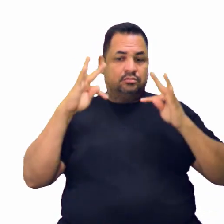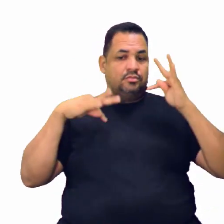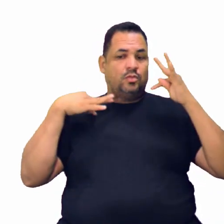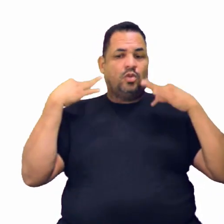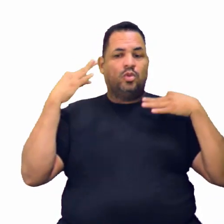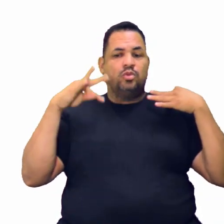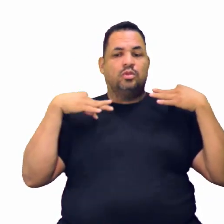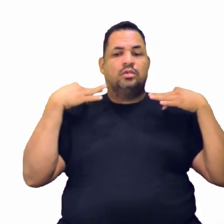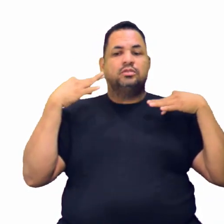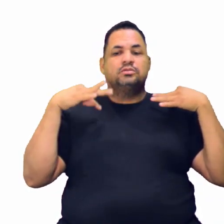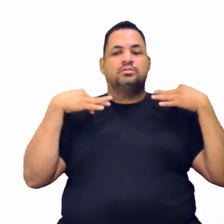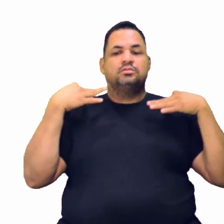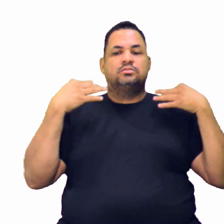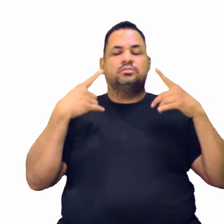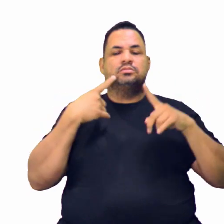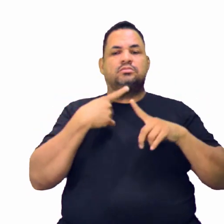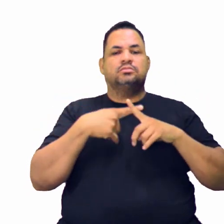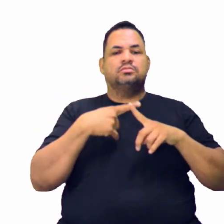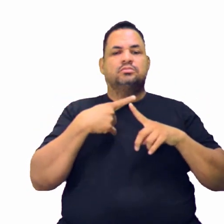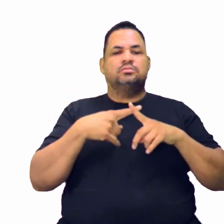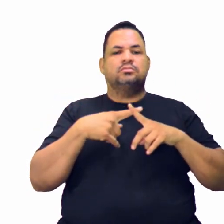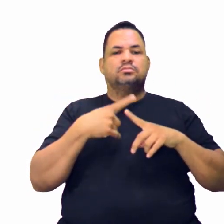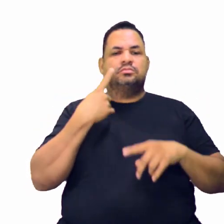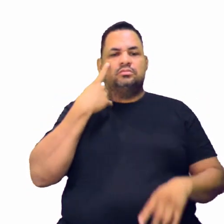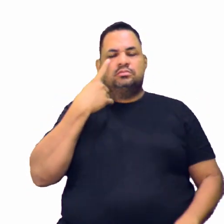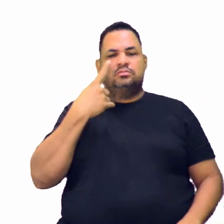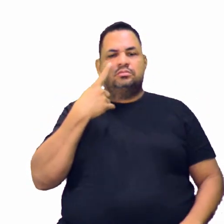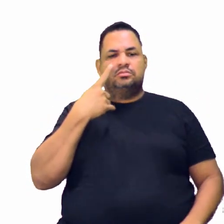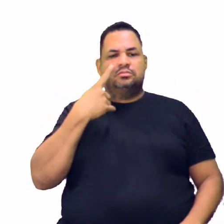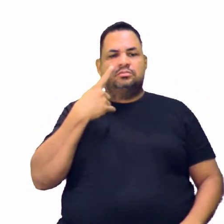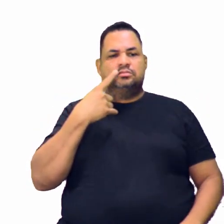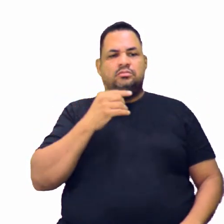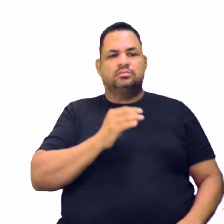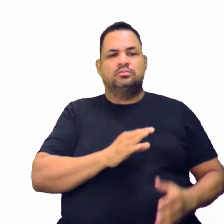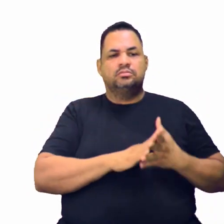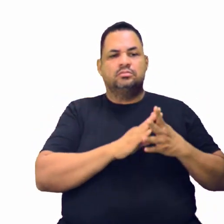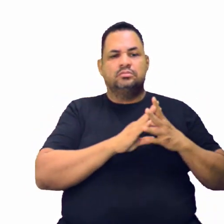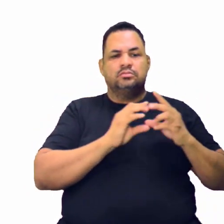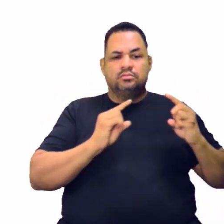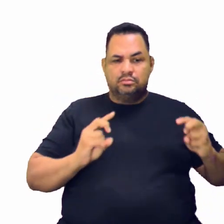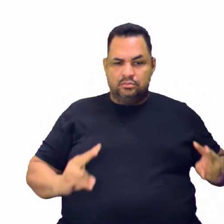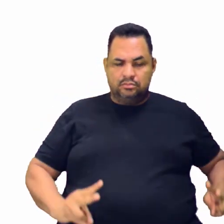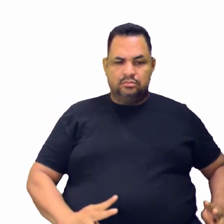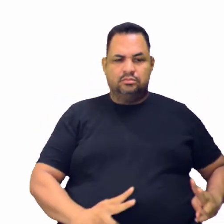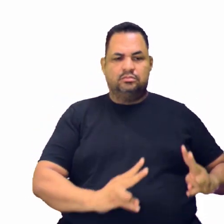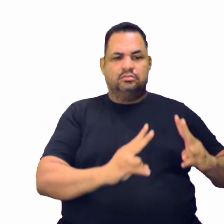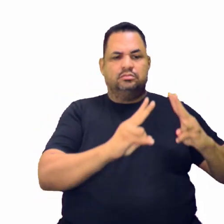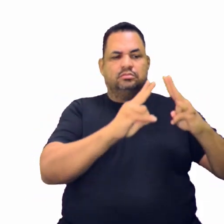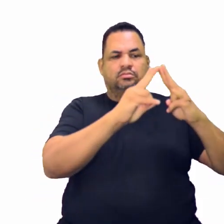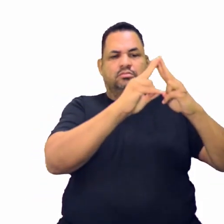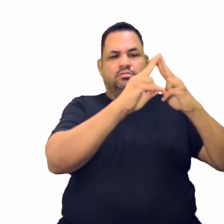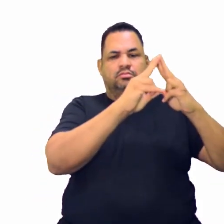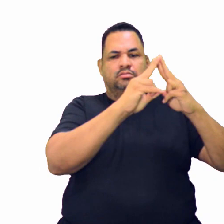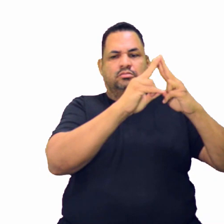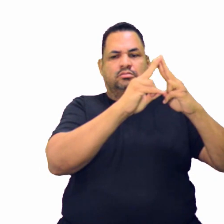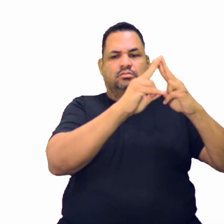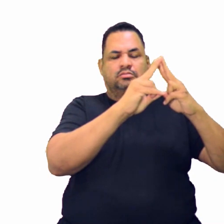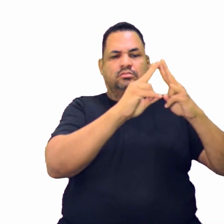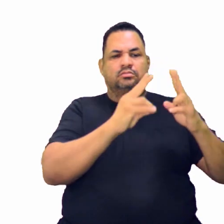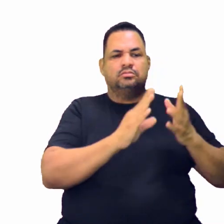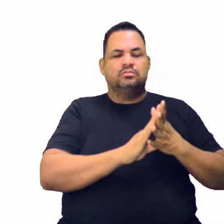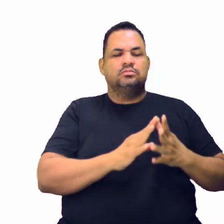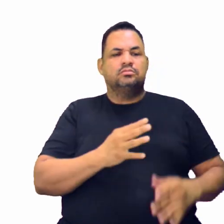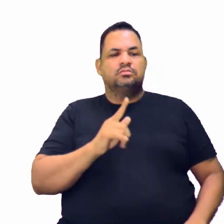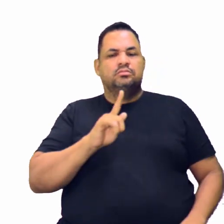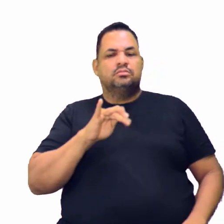turistas. Por quê? Porque aqui você vê, né, a torre, né, e fala bem assim, o